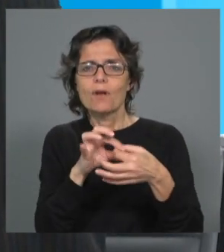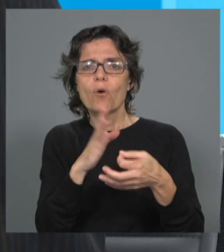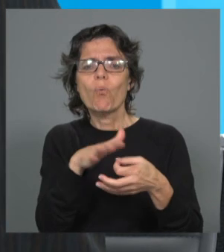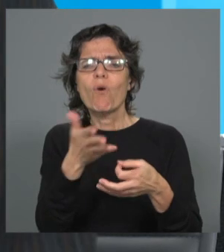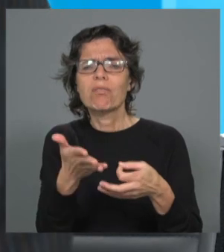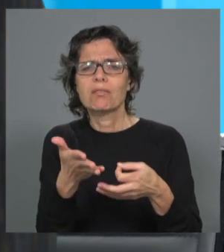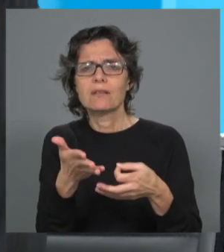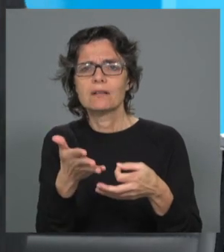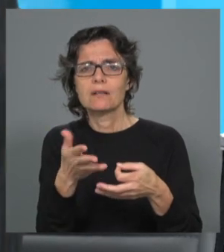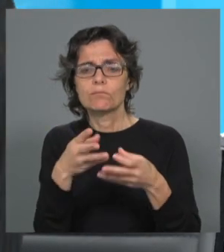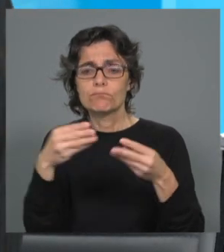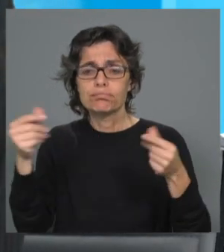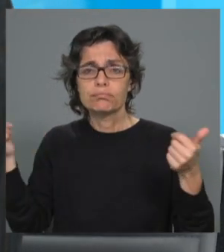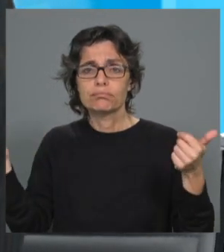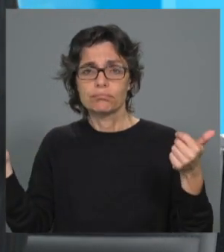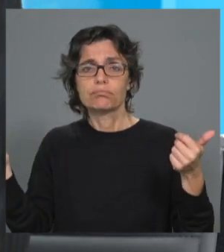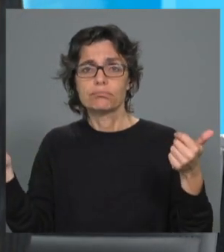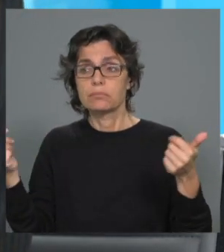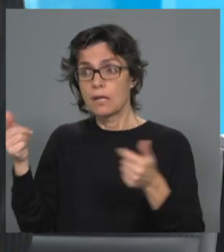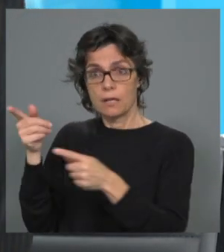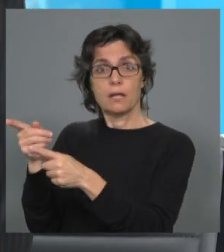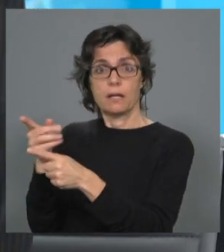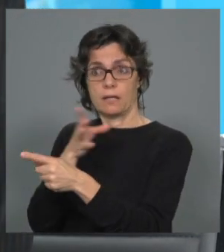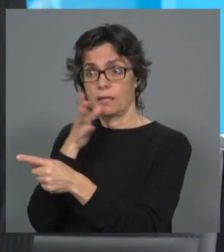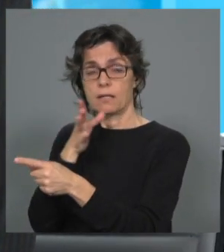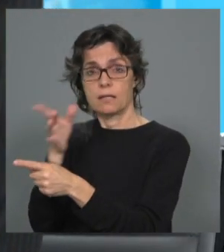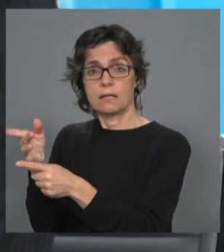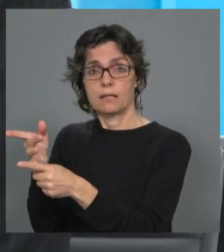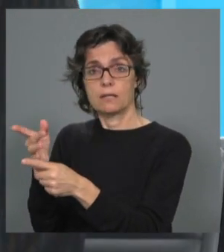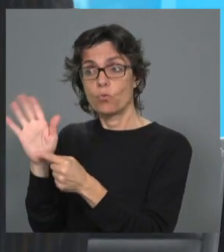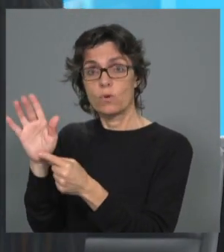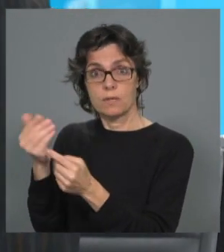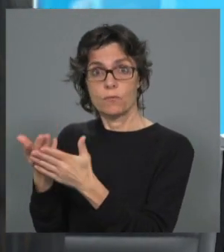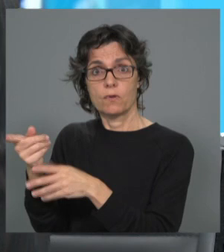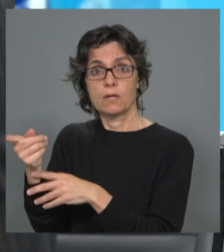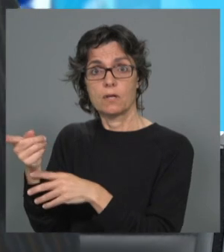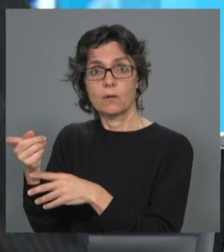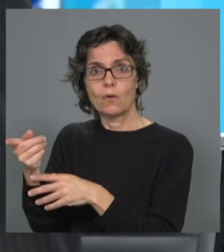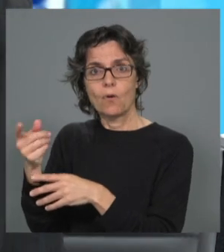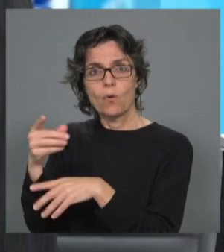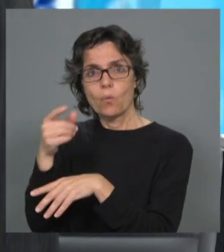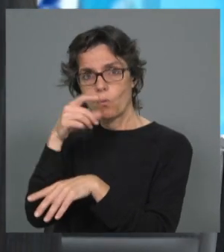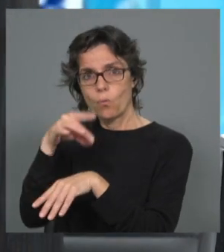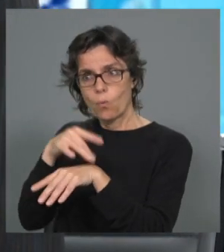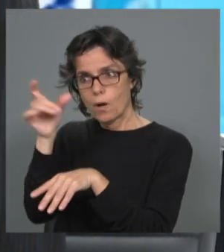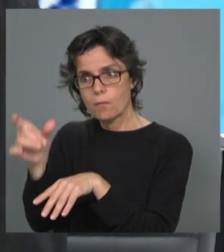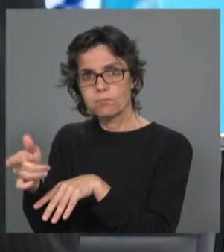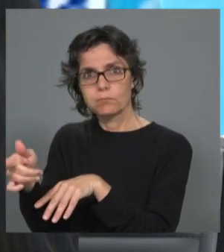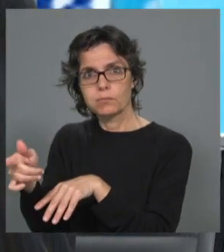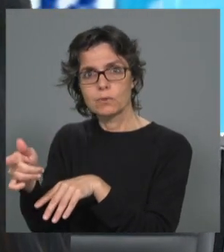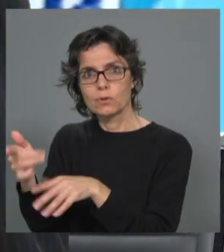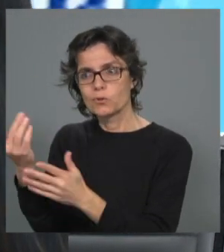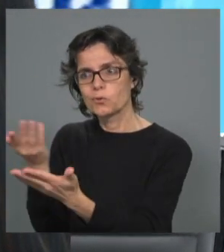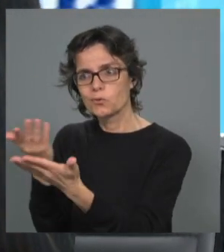irmã, estava ali a estabelecer uma relação vinculada, que pode ter vários níveis. Quando não